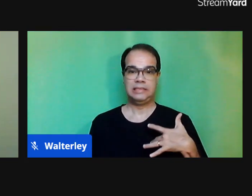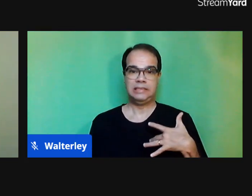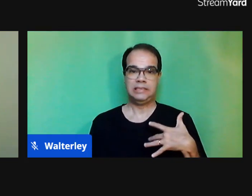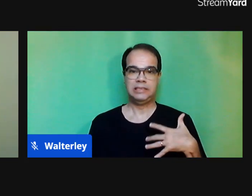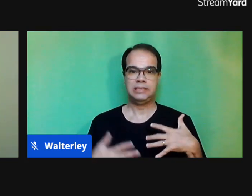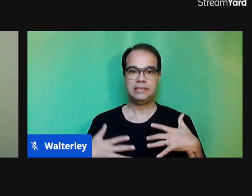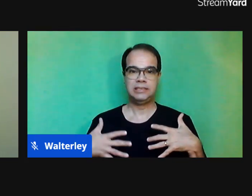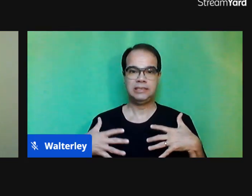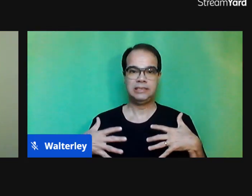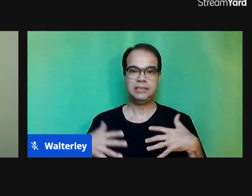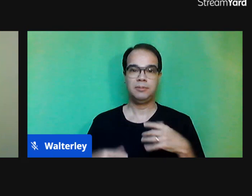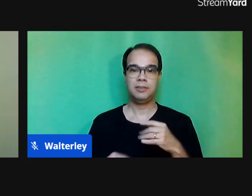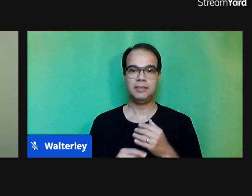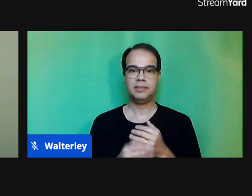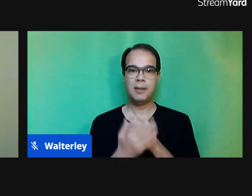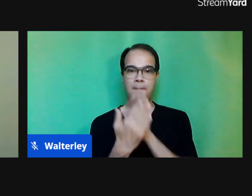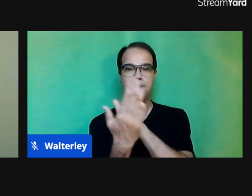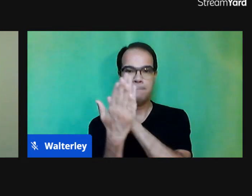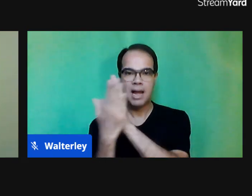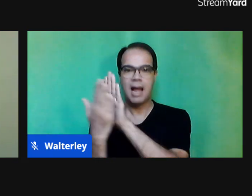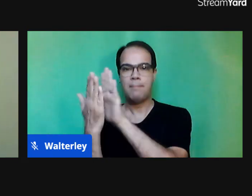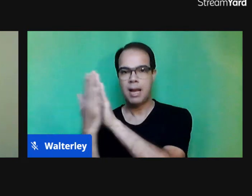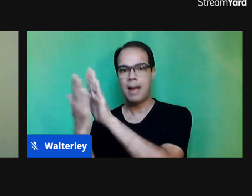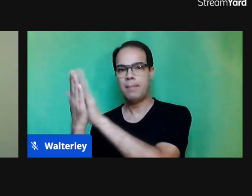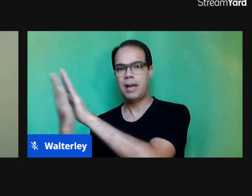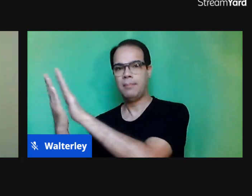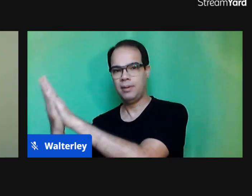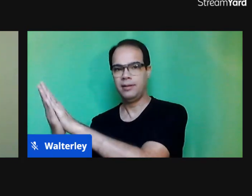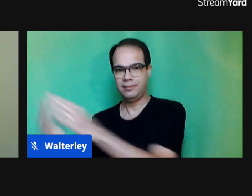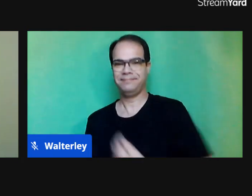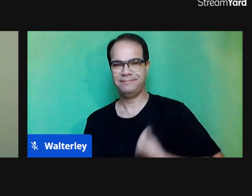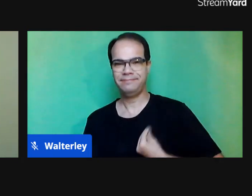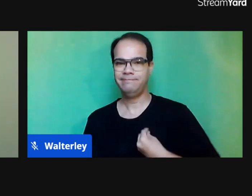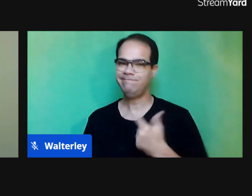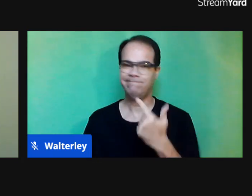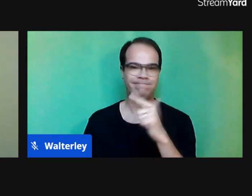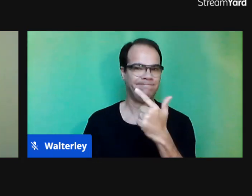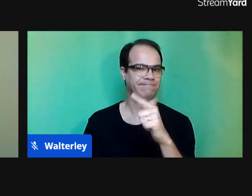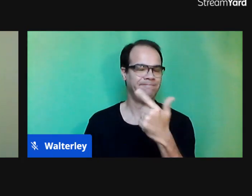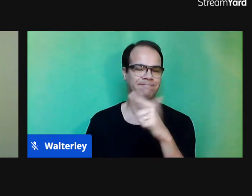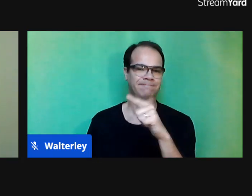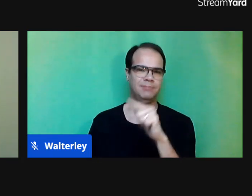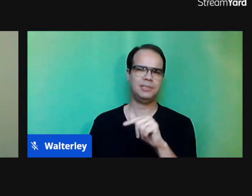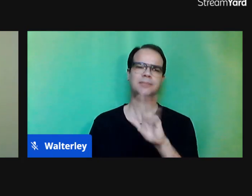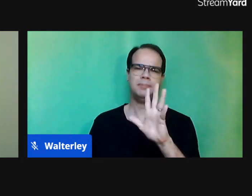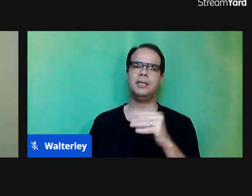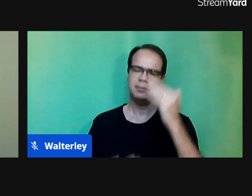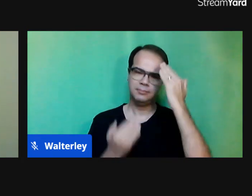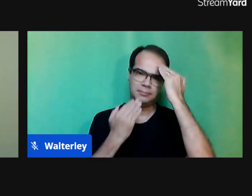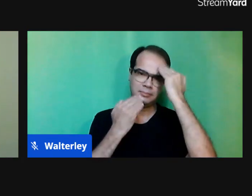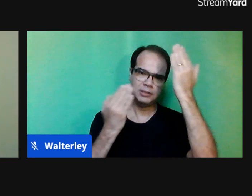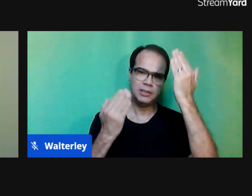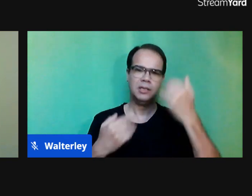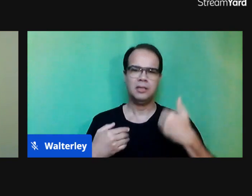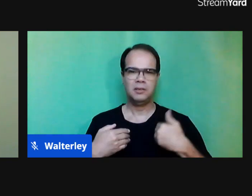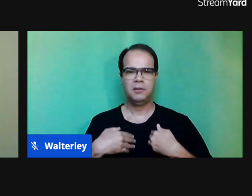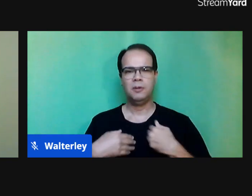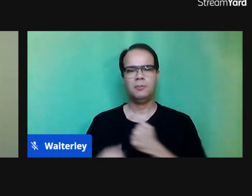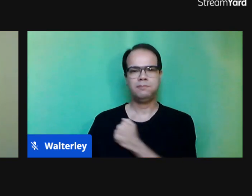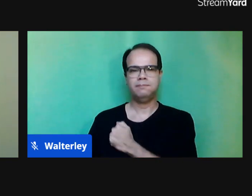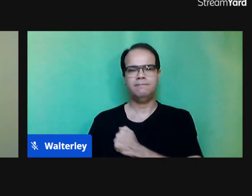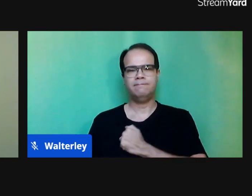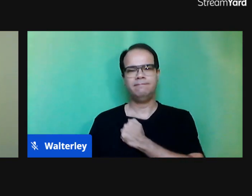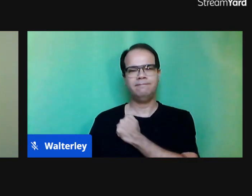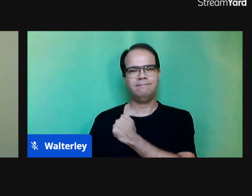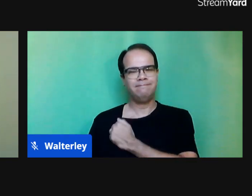a cara, não tem essa relação presencial, mas é um grande prazer estar aqui com vocês, compartilhando um